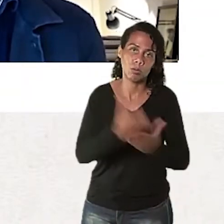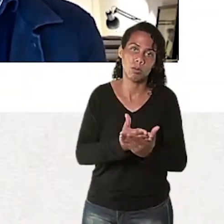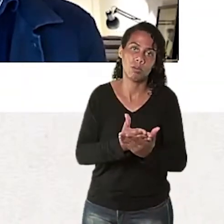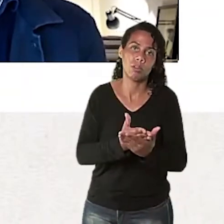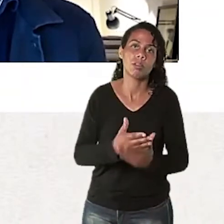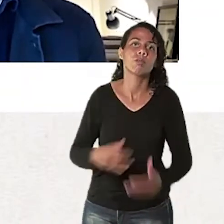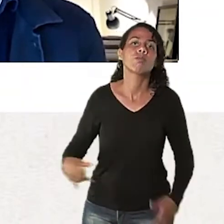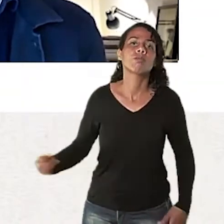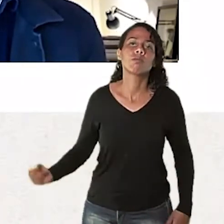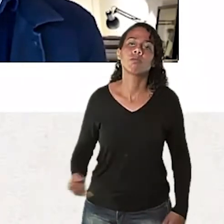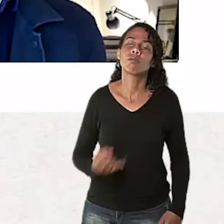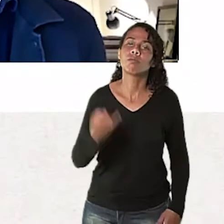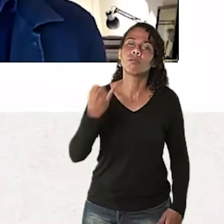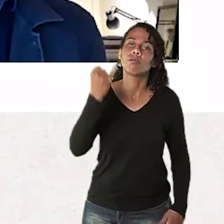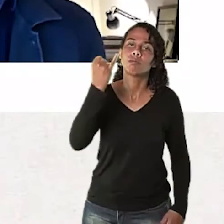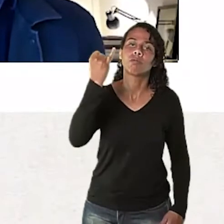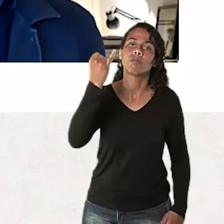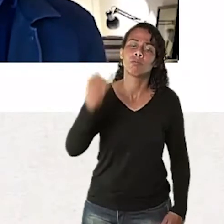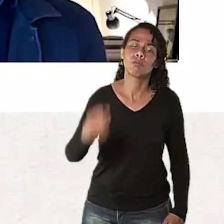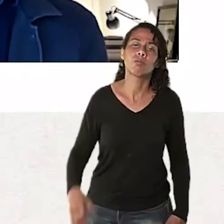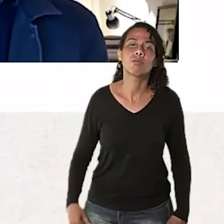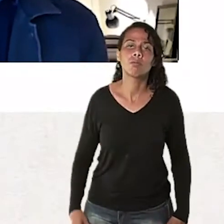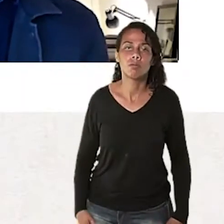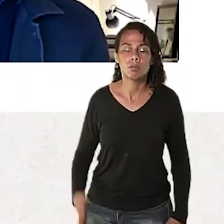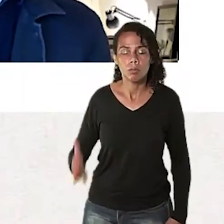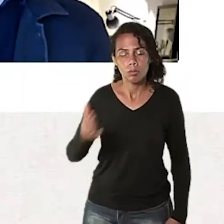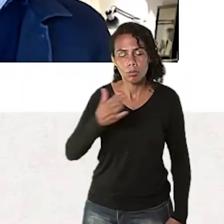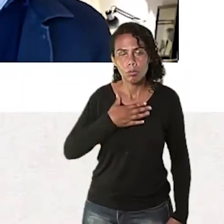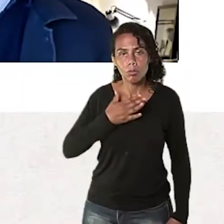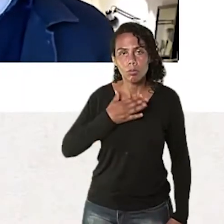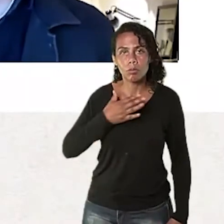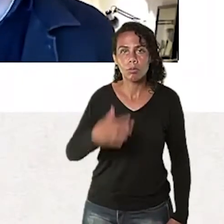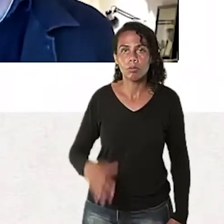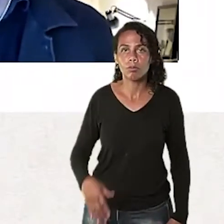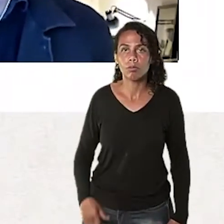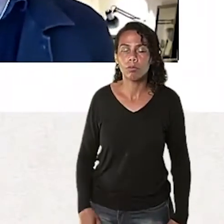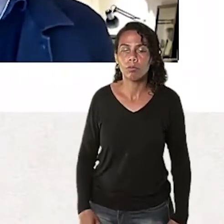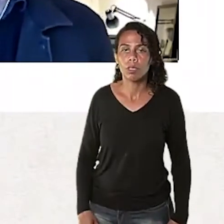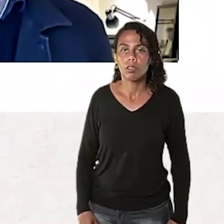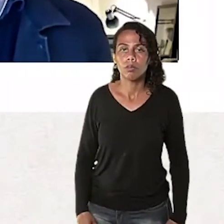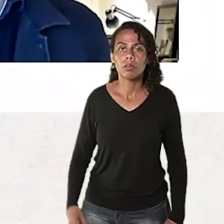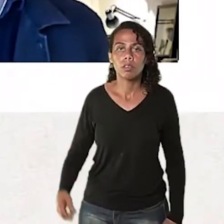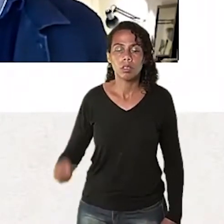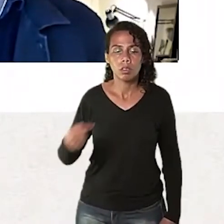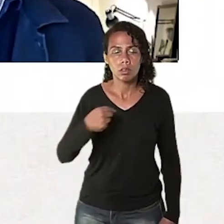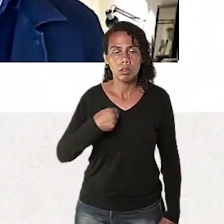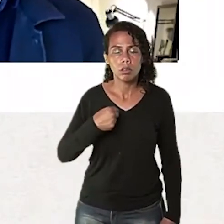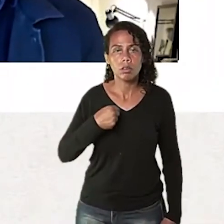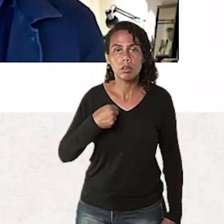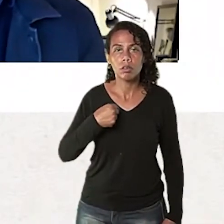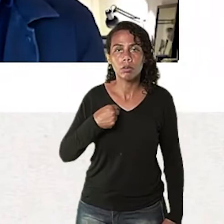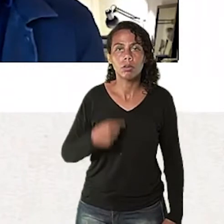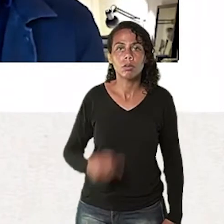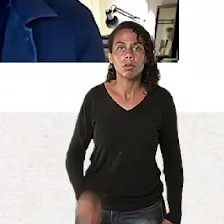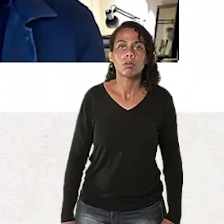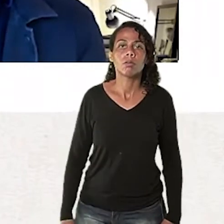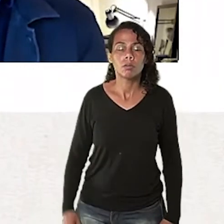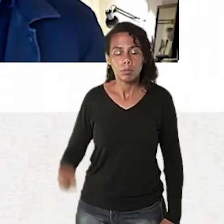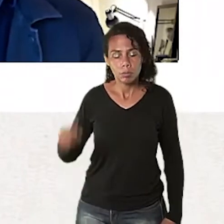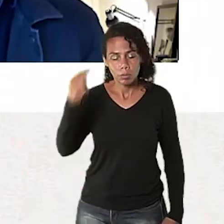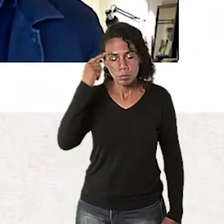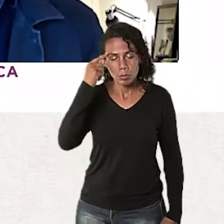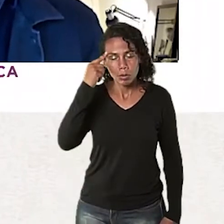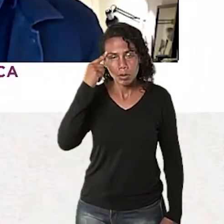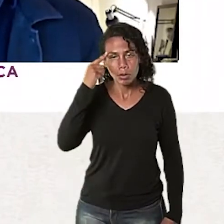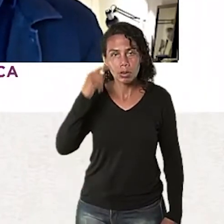Assim, e isso está acontecendo com outras pessoas, não com essa visibilidade que o meu caso teve, mas eu